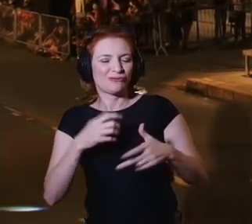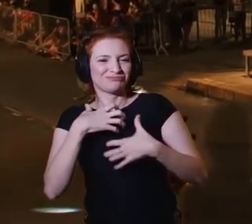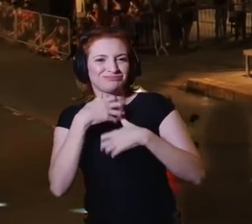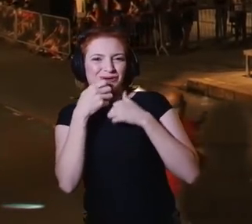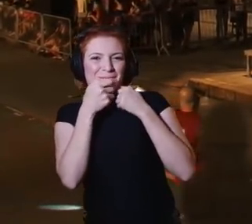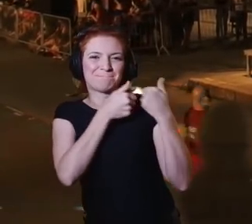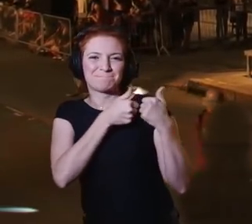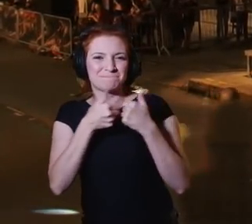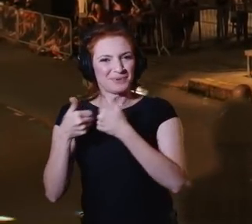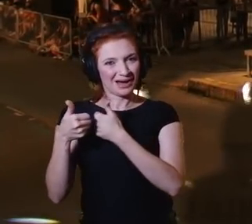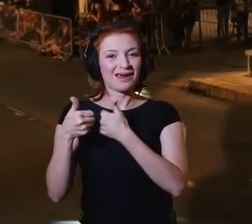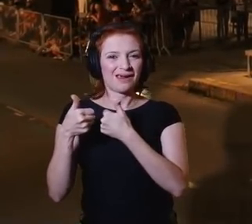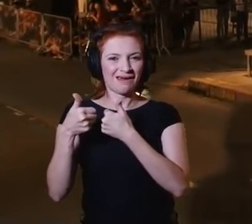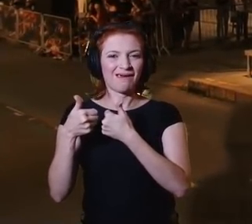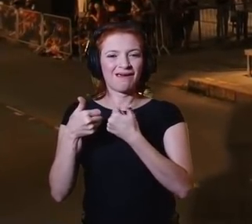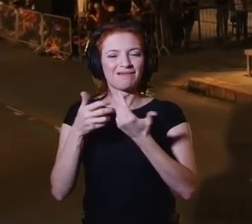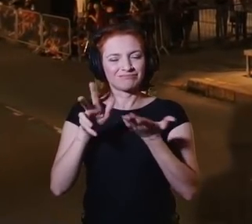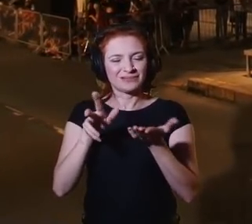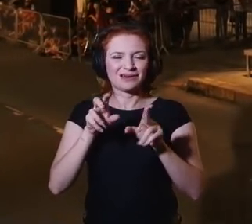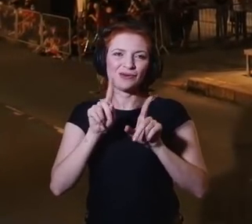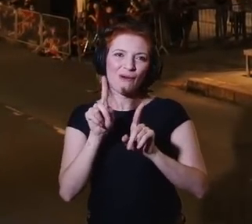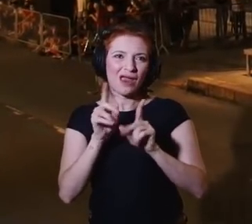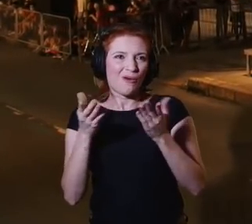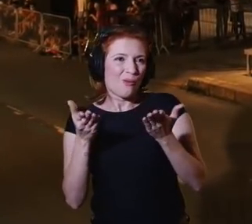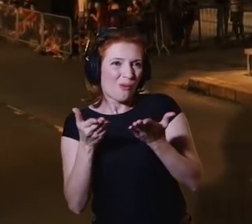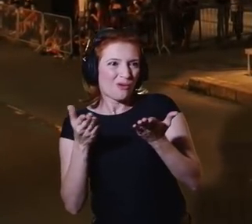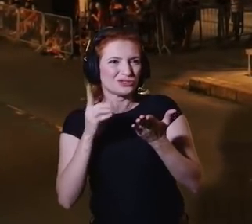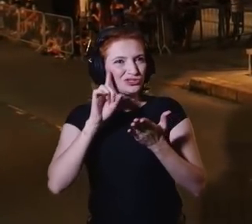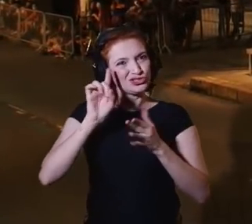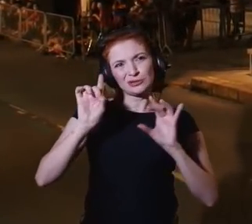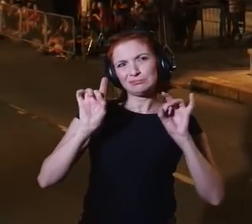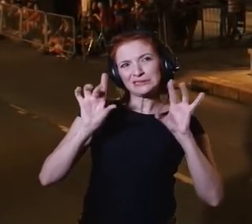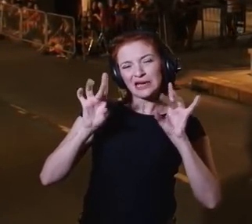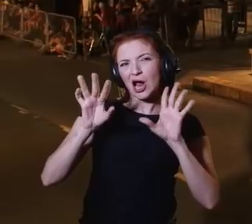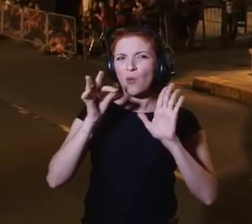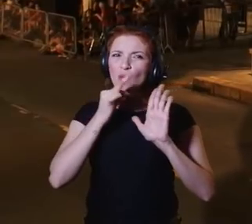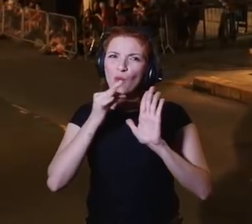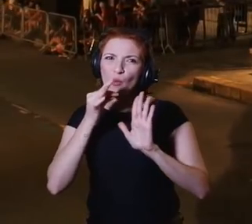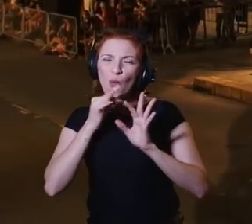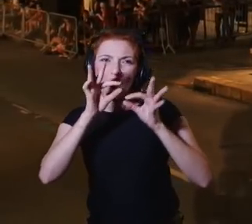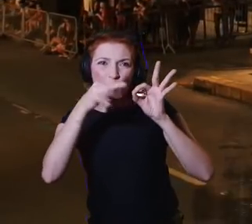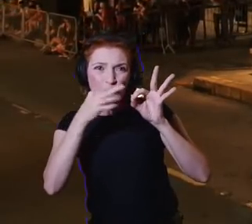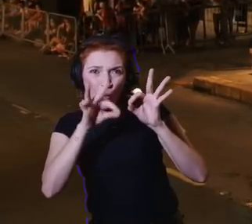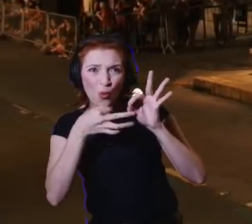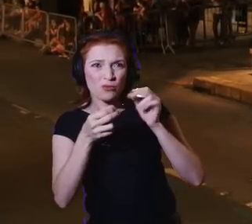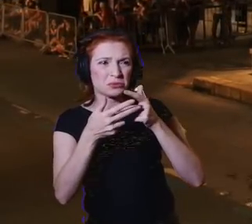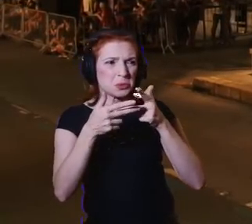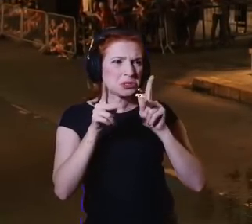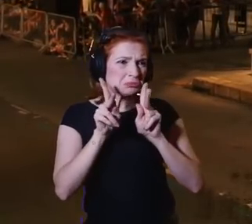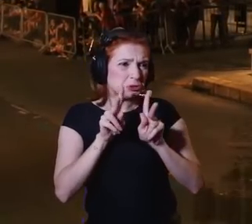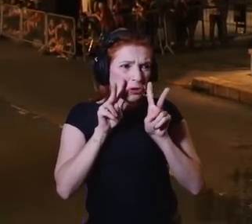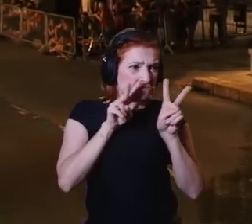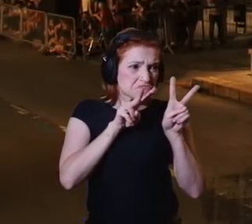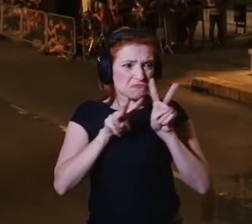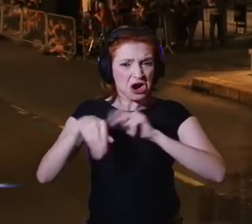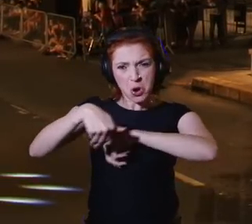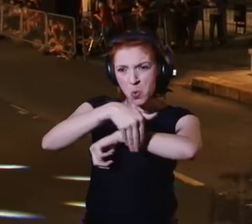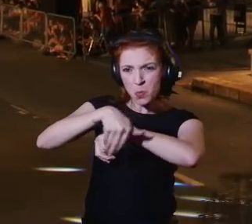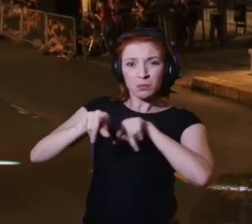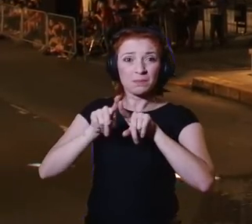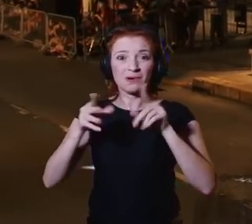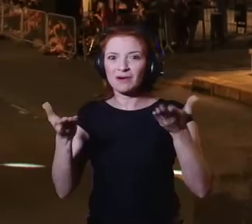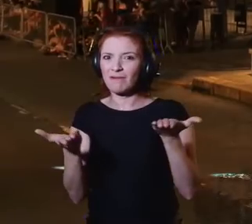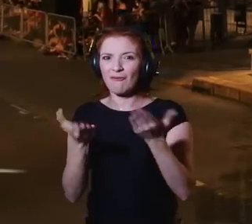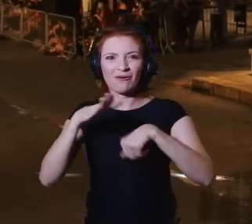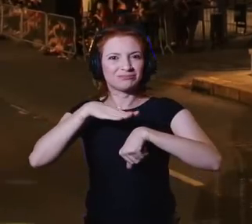pela sua contribuição, não que seja pelo dia, ou pela uva, ou pela graça de quem está passando pela Sinimbu, mas pelo